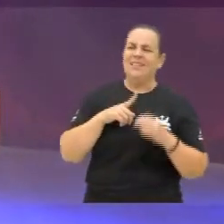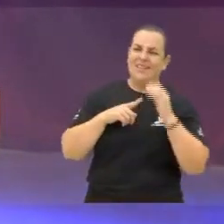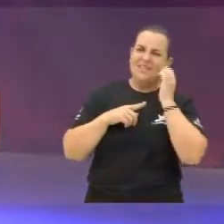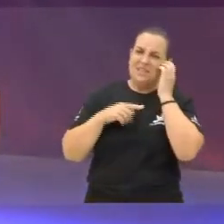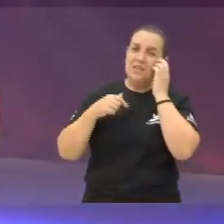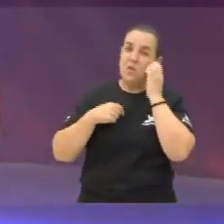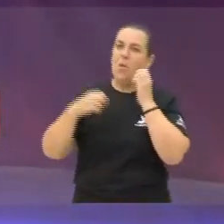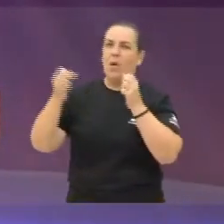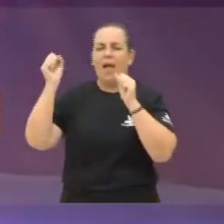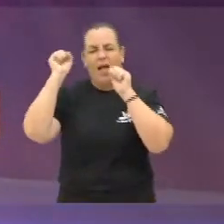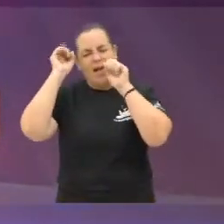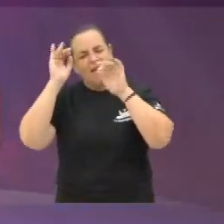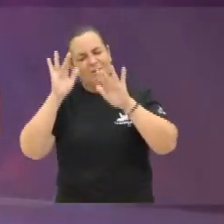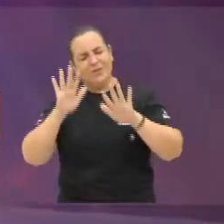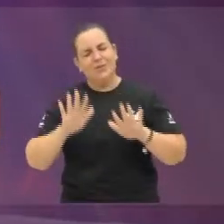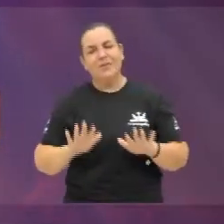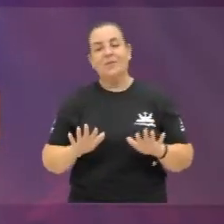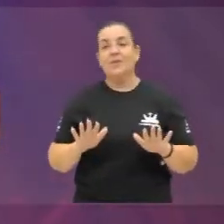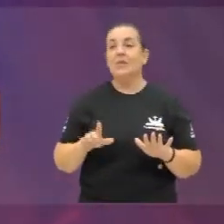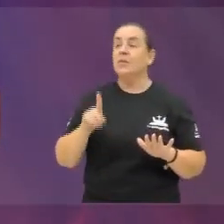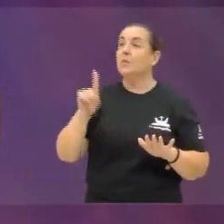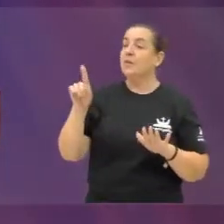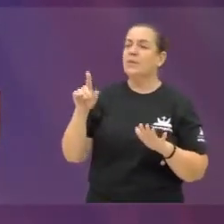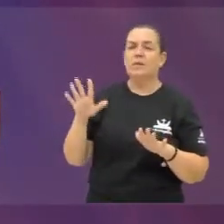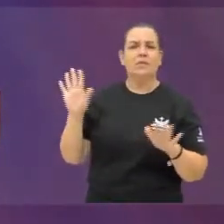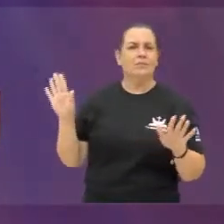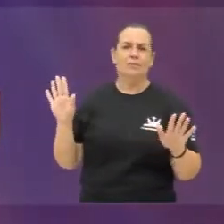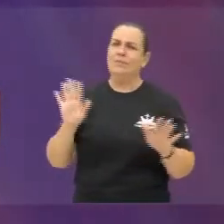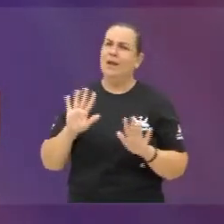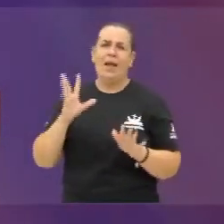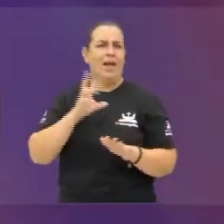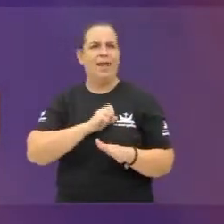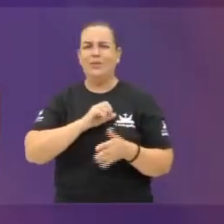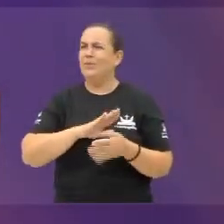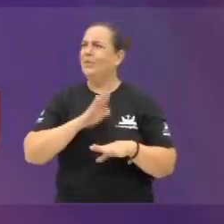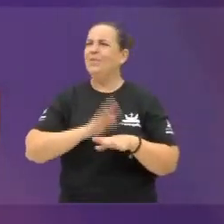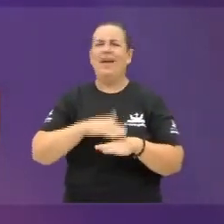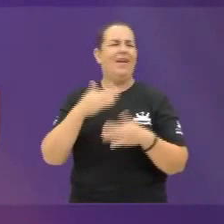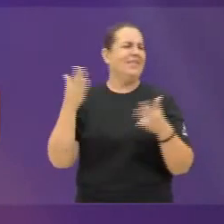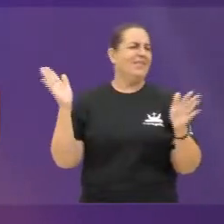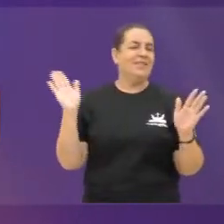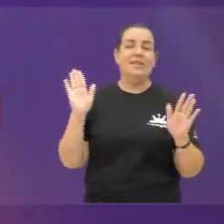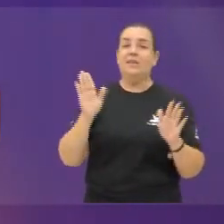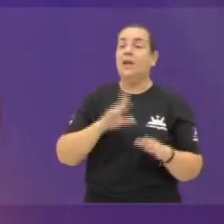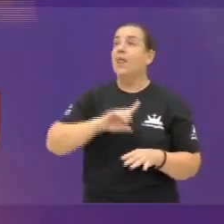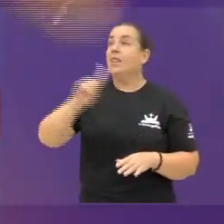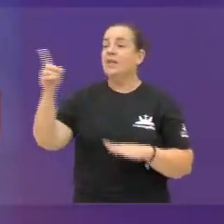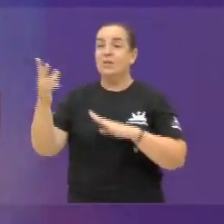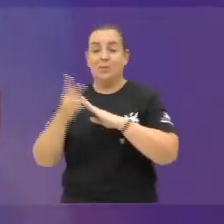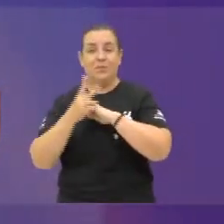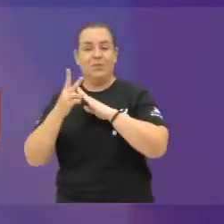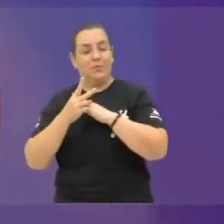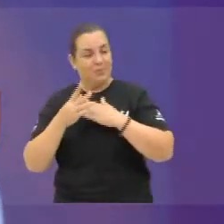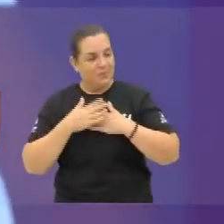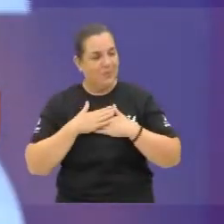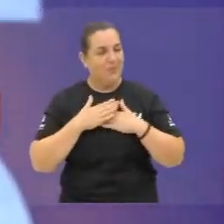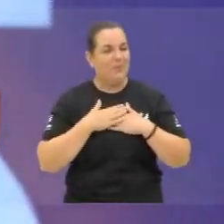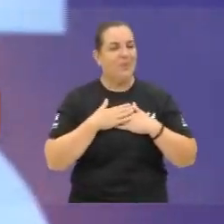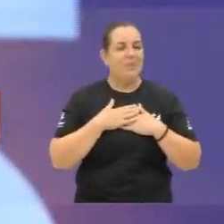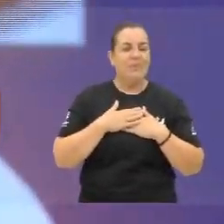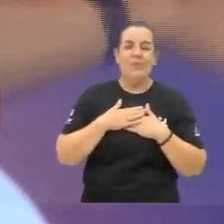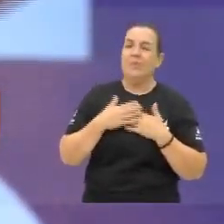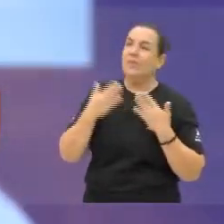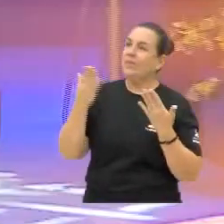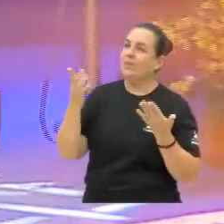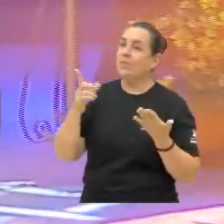Sou abençoado, muito mais que amado. Deus cuida de mim,